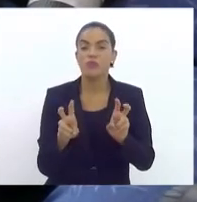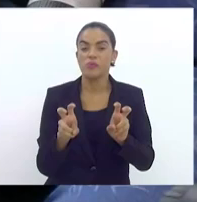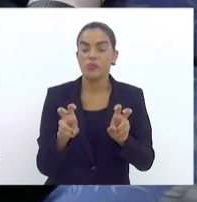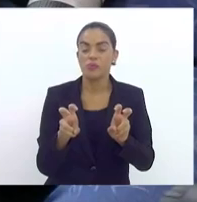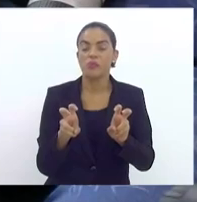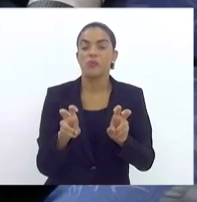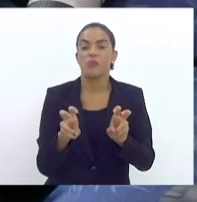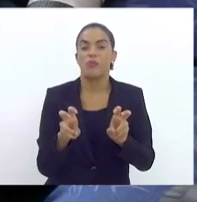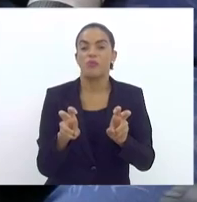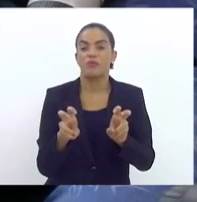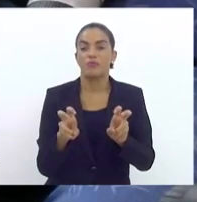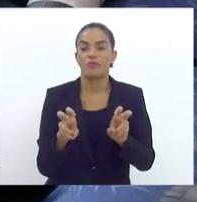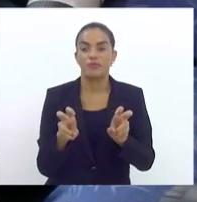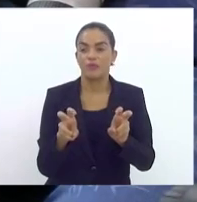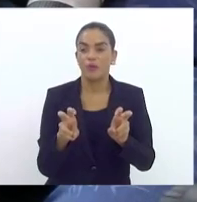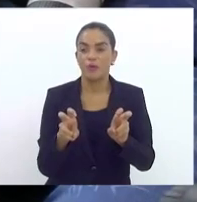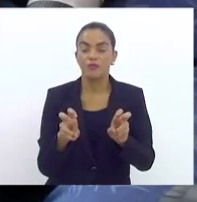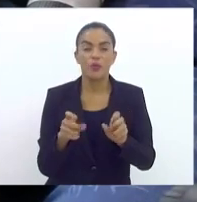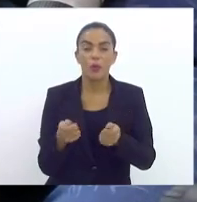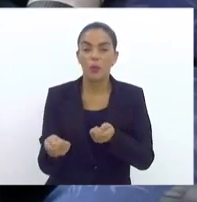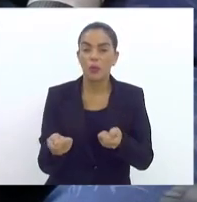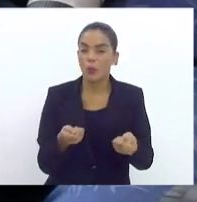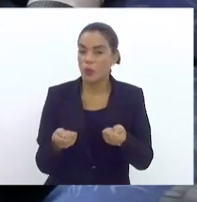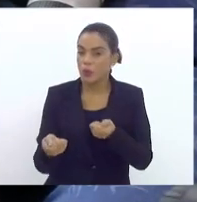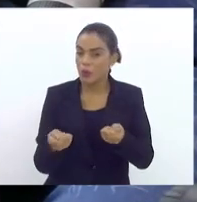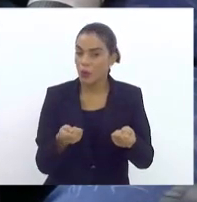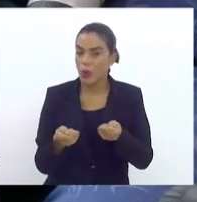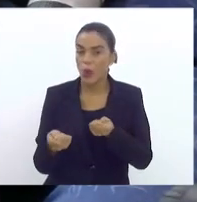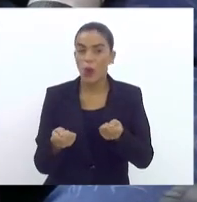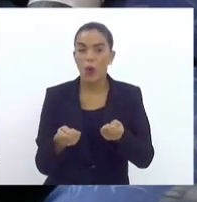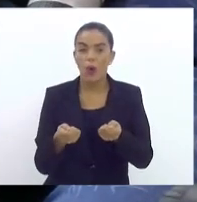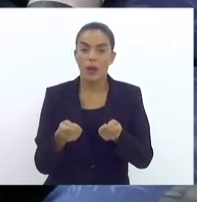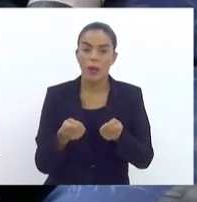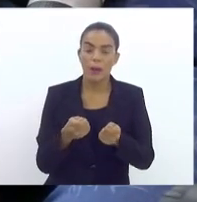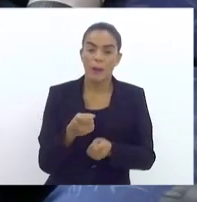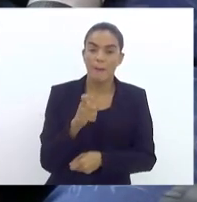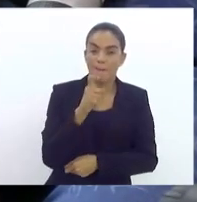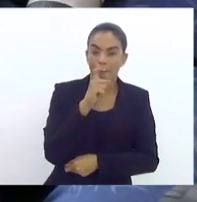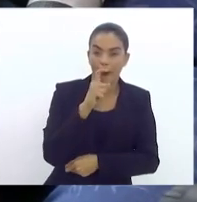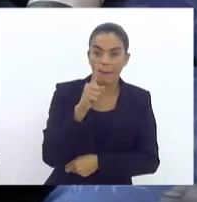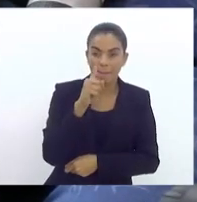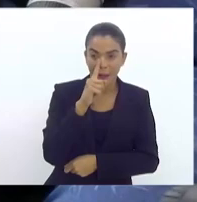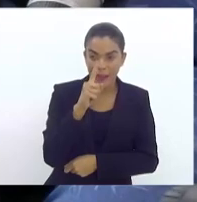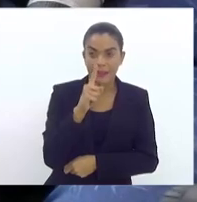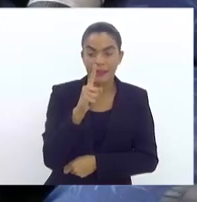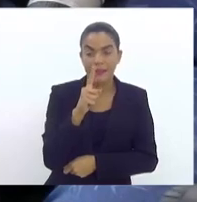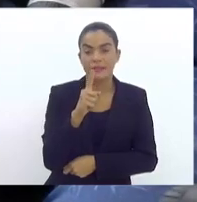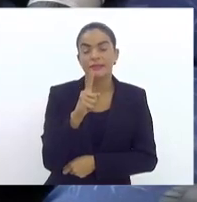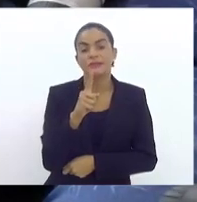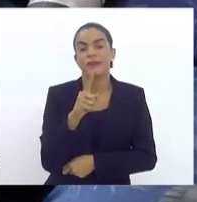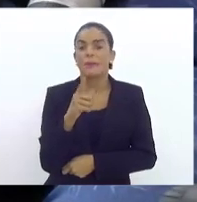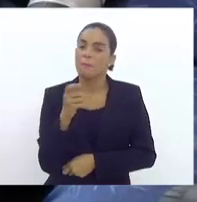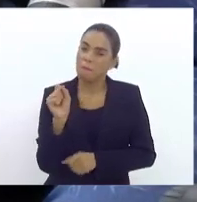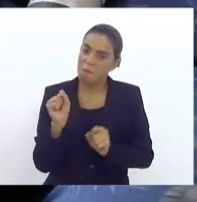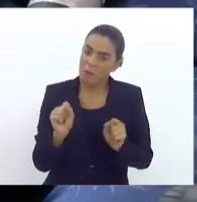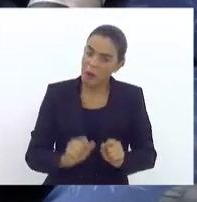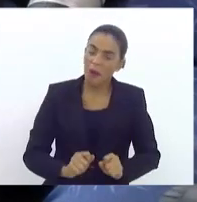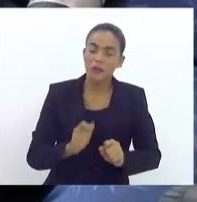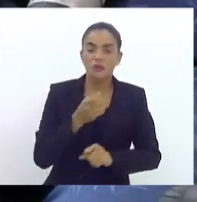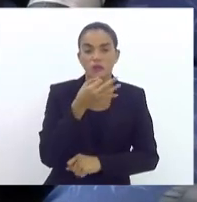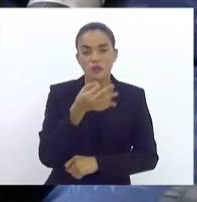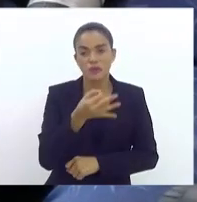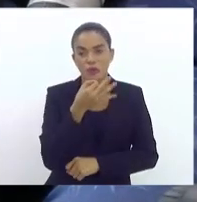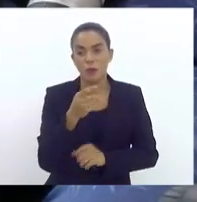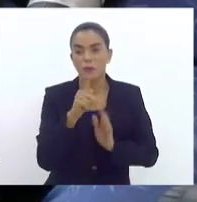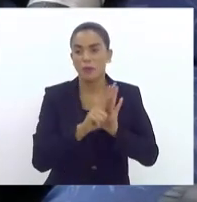Dani Monteiro sobre é um controle parental né a gente pode fazer sugestões né talvez vocês projetos